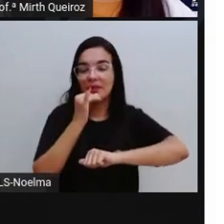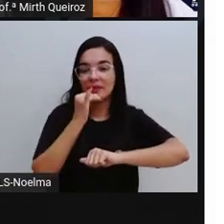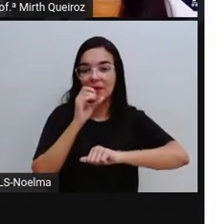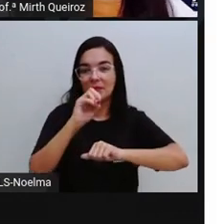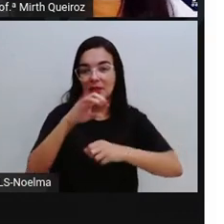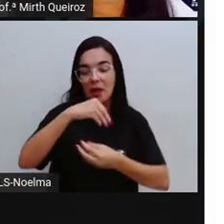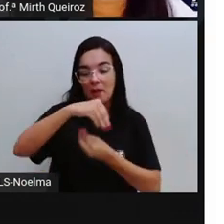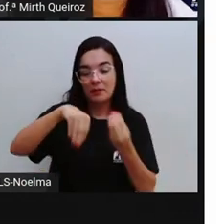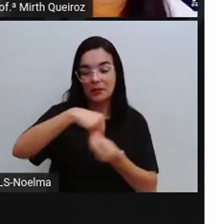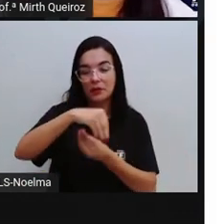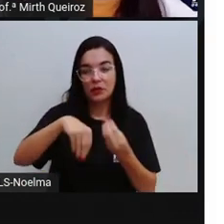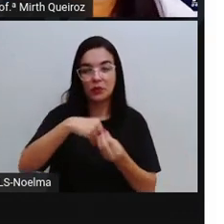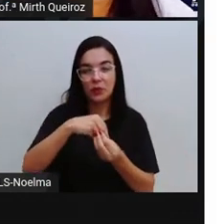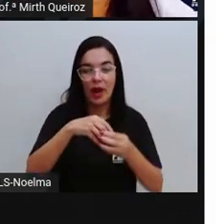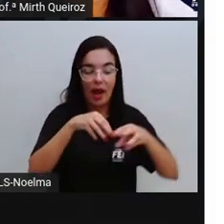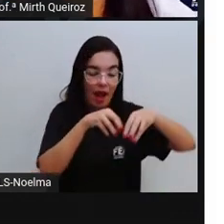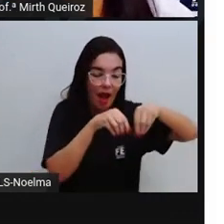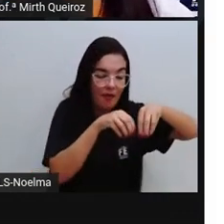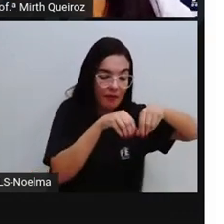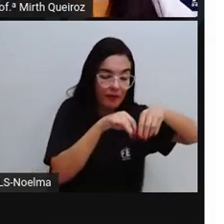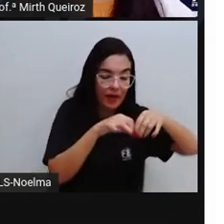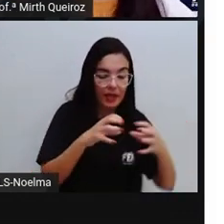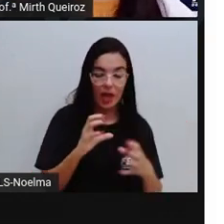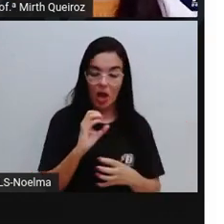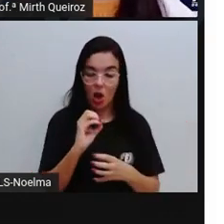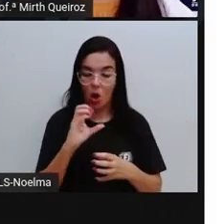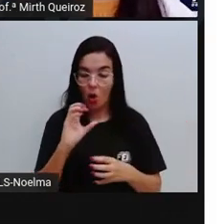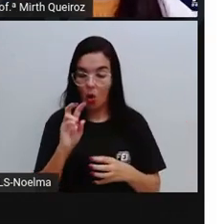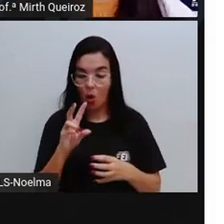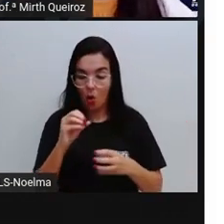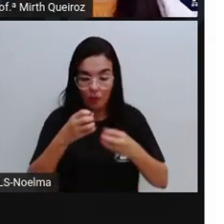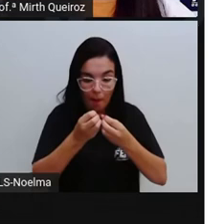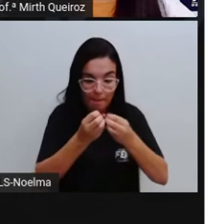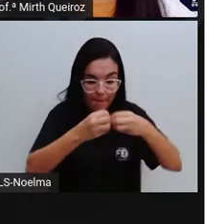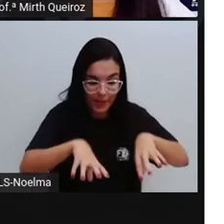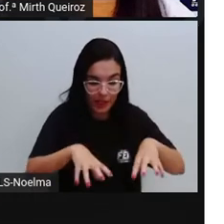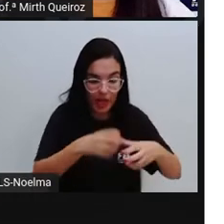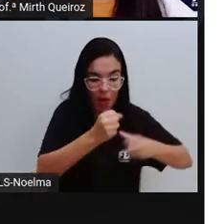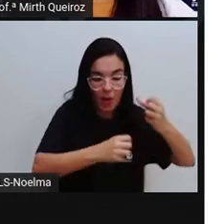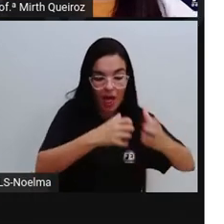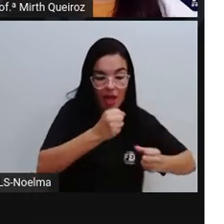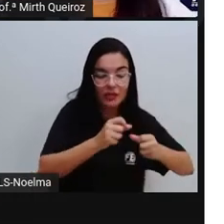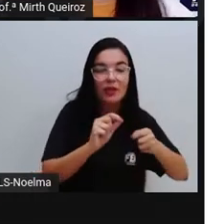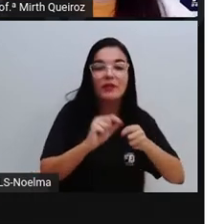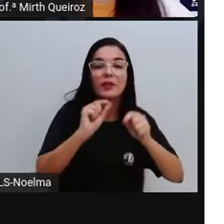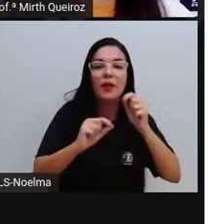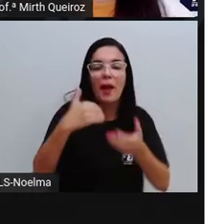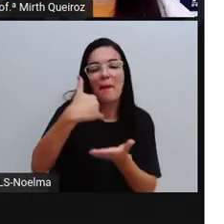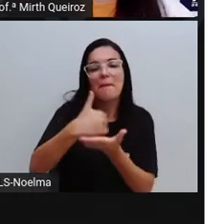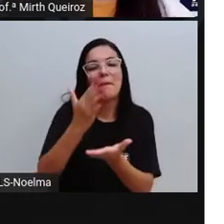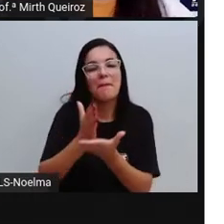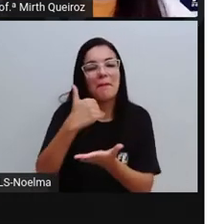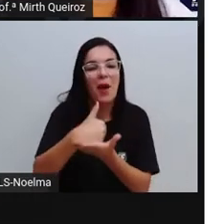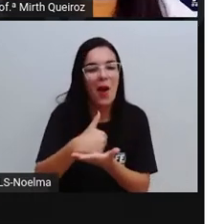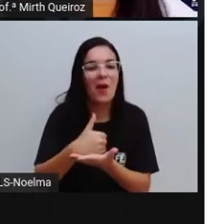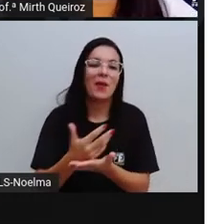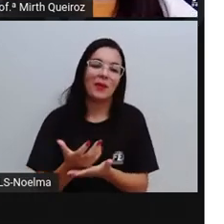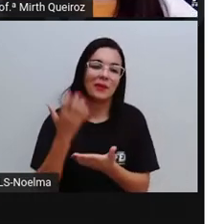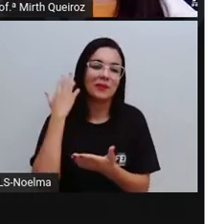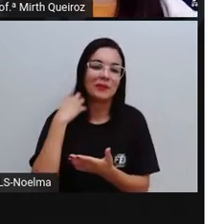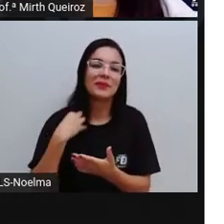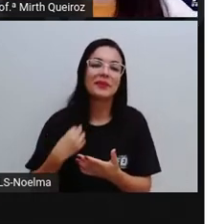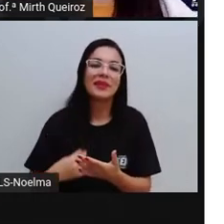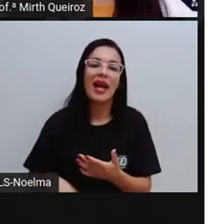aí o trigo, o ovo, o leite, eu posso fazer o quê? Um bolo, né? E aí a gente vai falar sobre